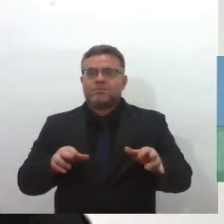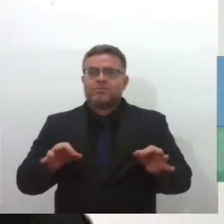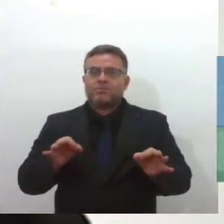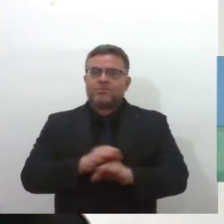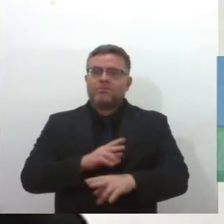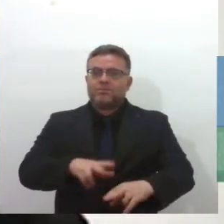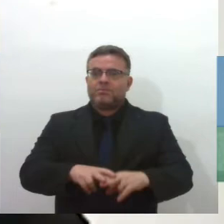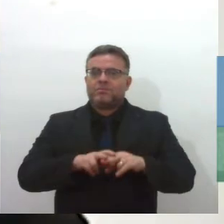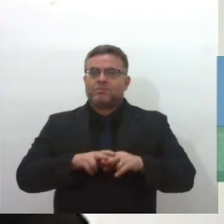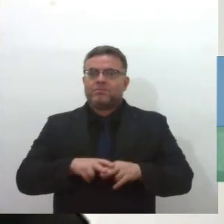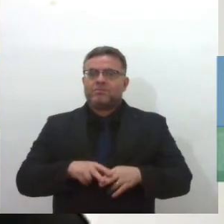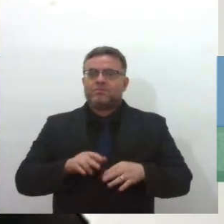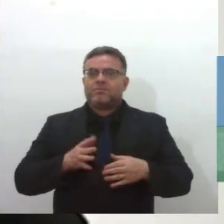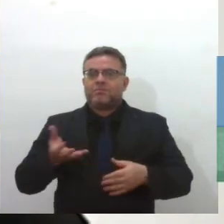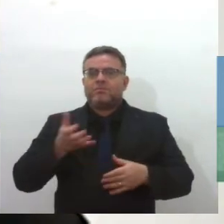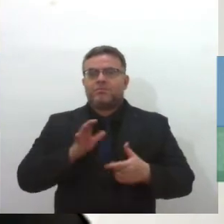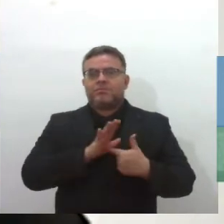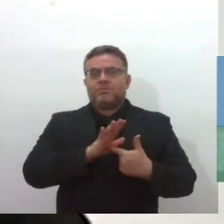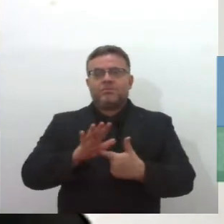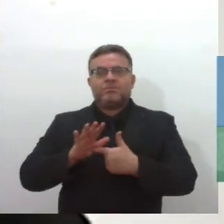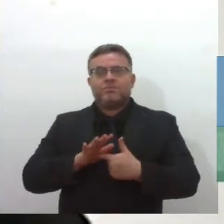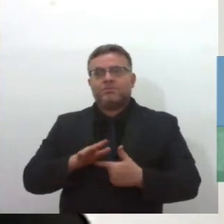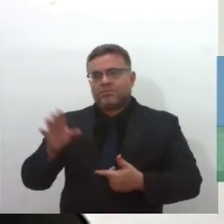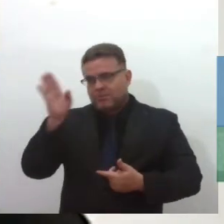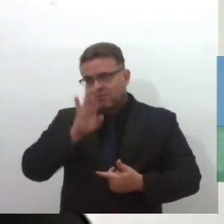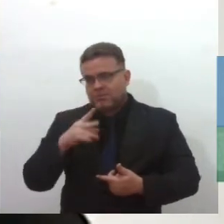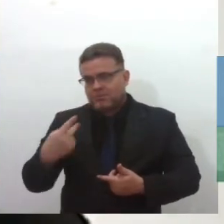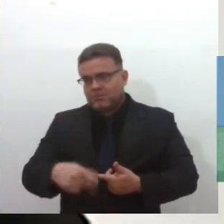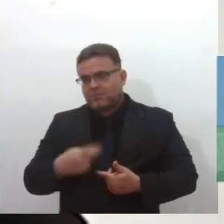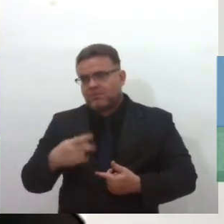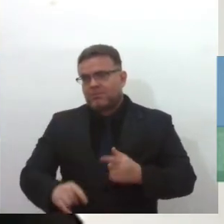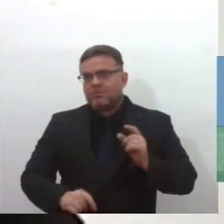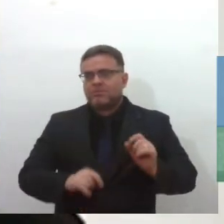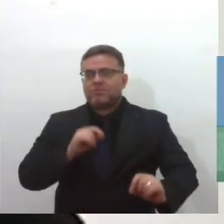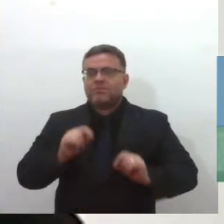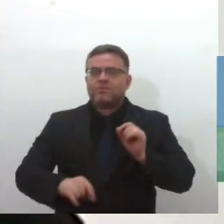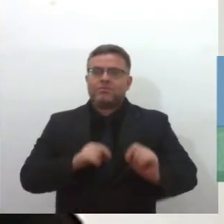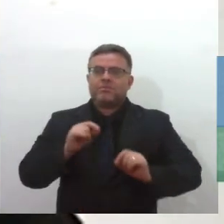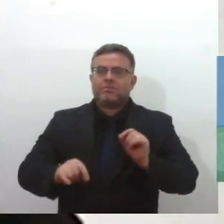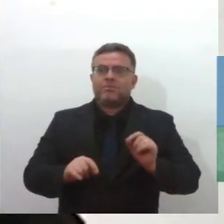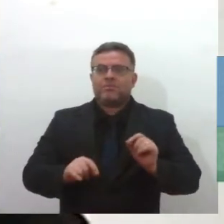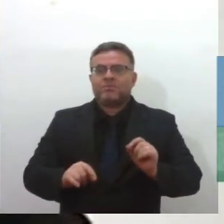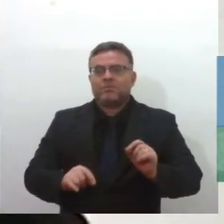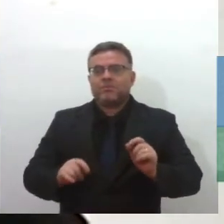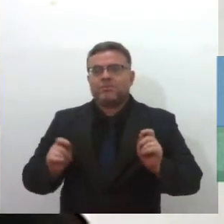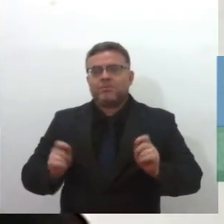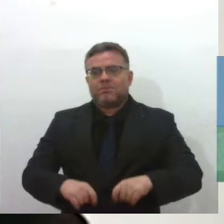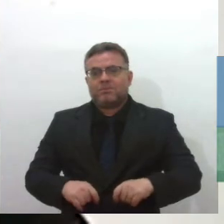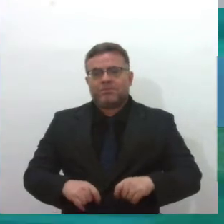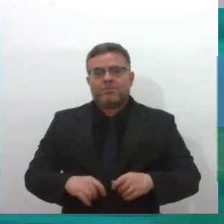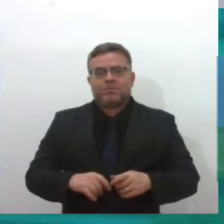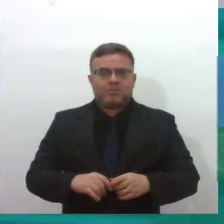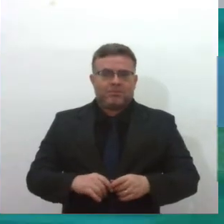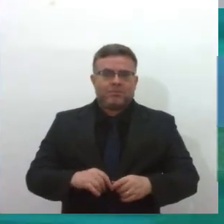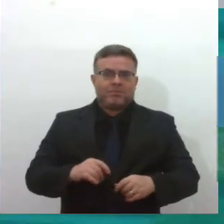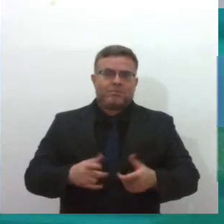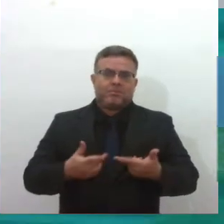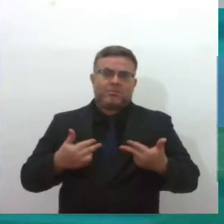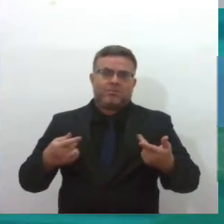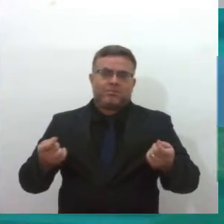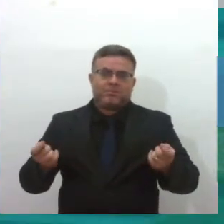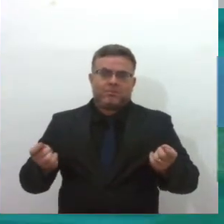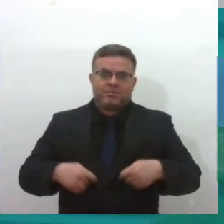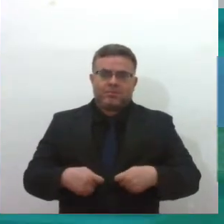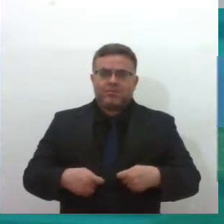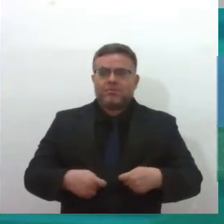gostaria de ressaltar também que no Brasil ele tem uma quantidade absurda de leis penais que tratam de matéria correlata a direito